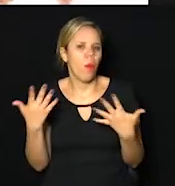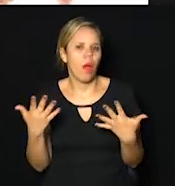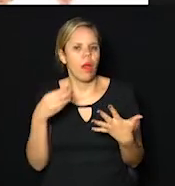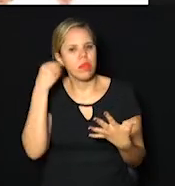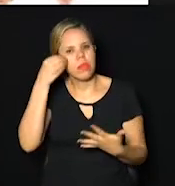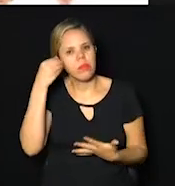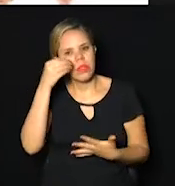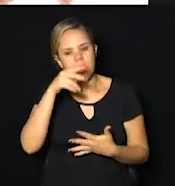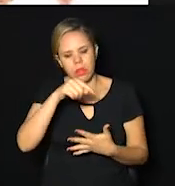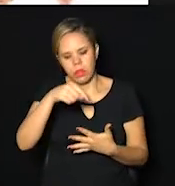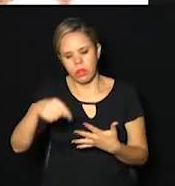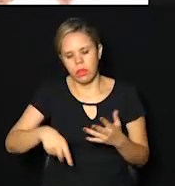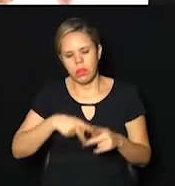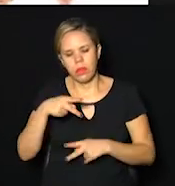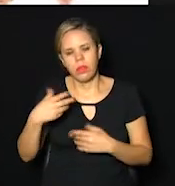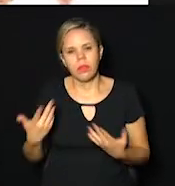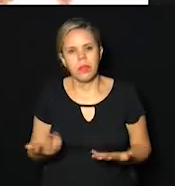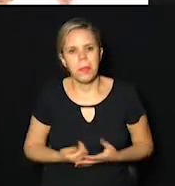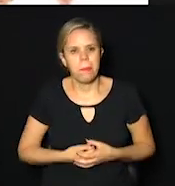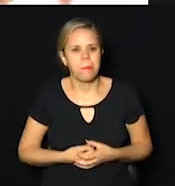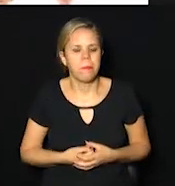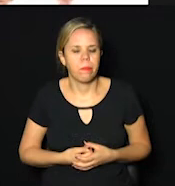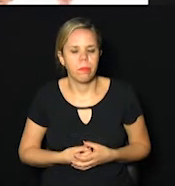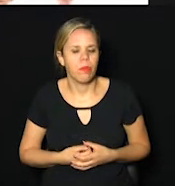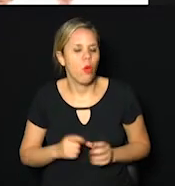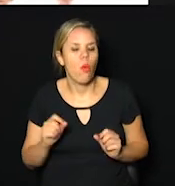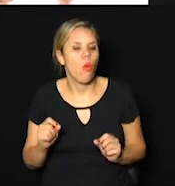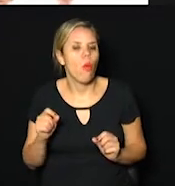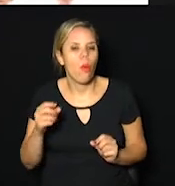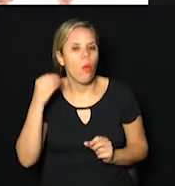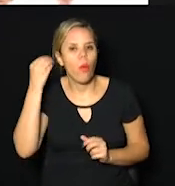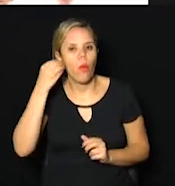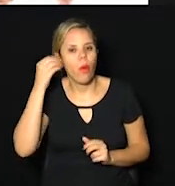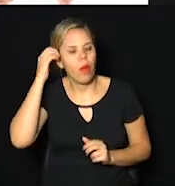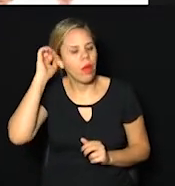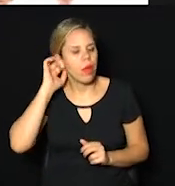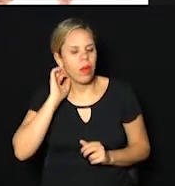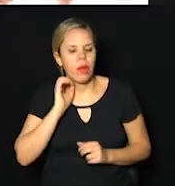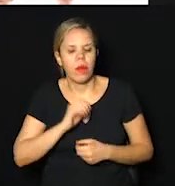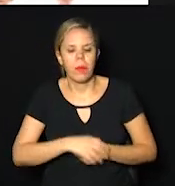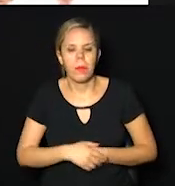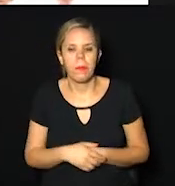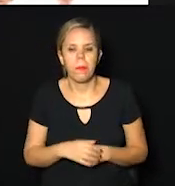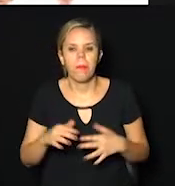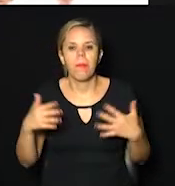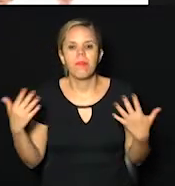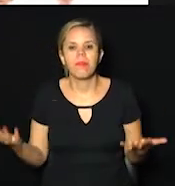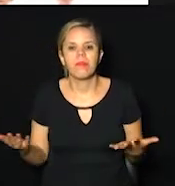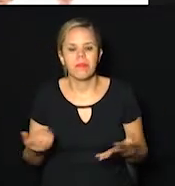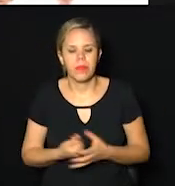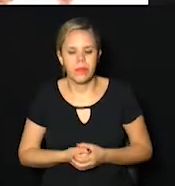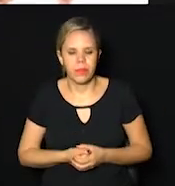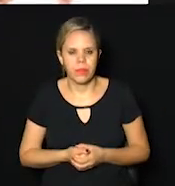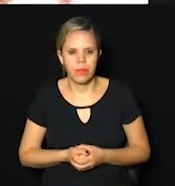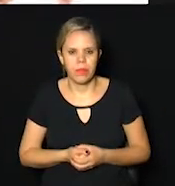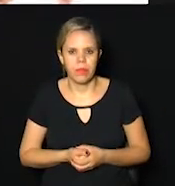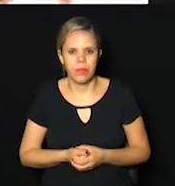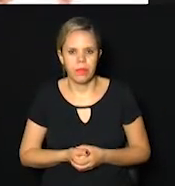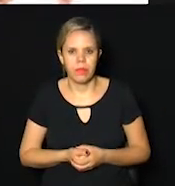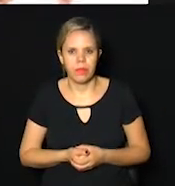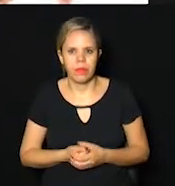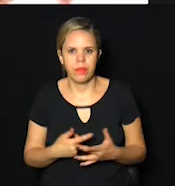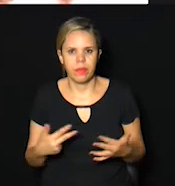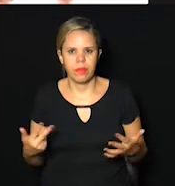experiências das pessoas, né? O que são as experiências? Quais são as coisas